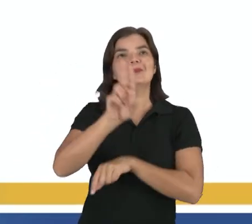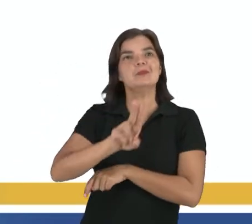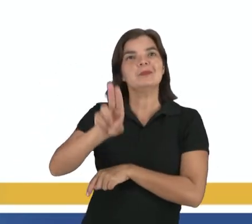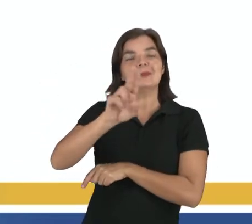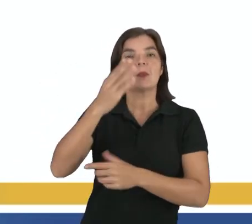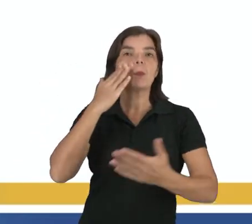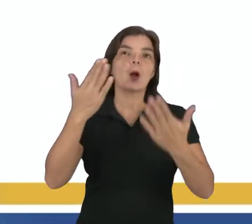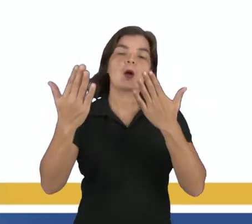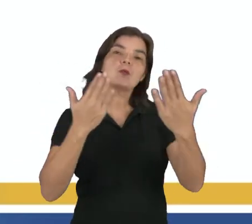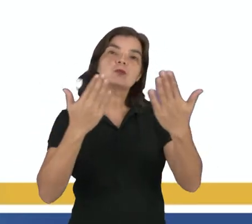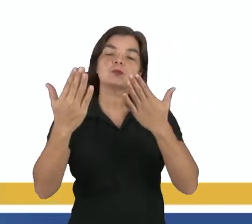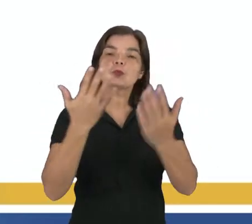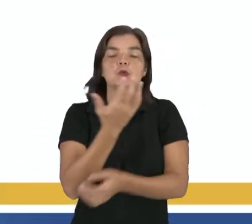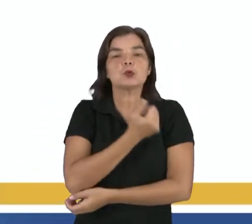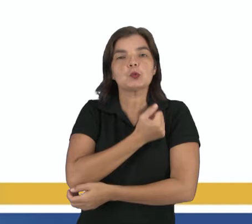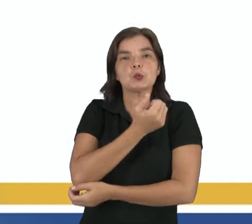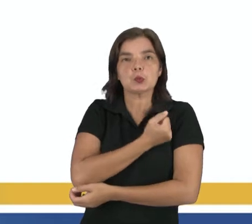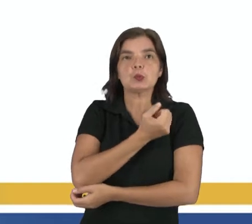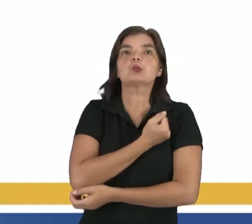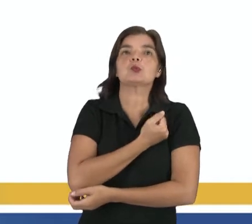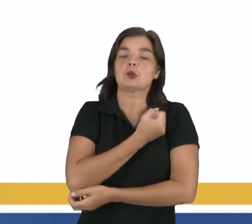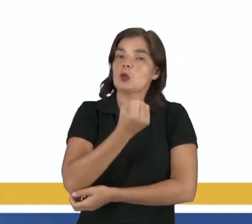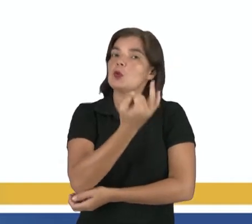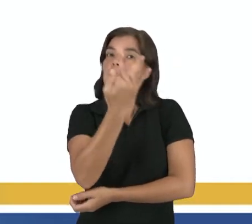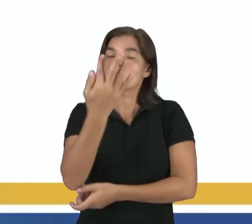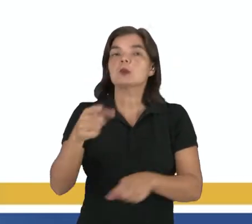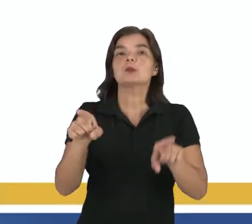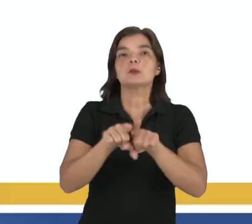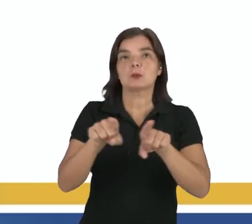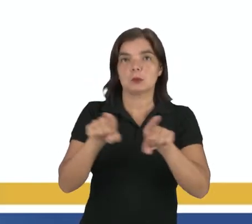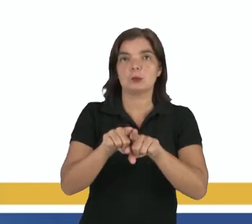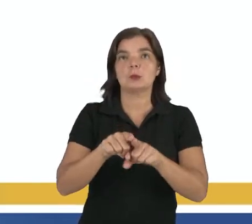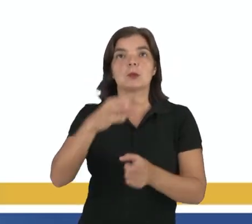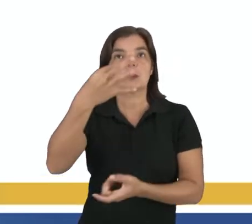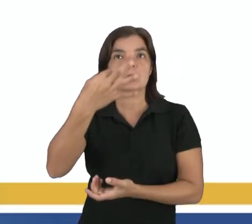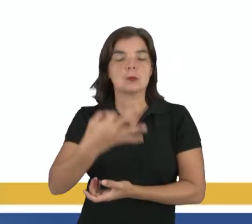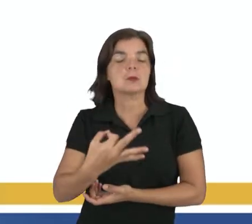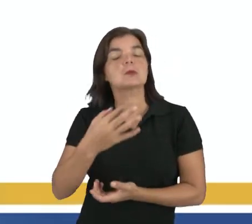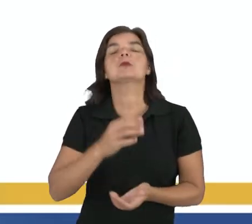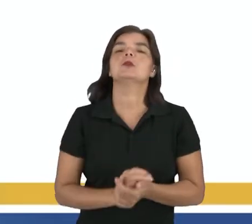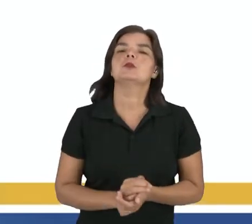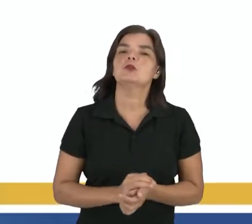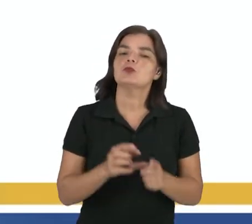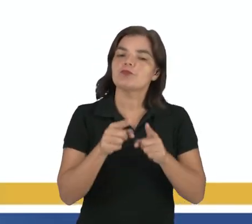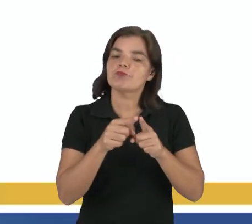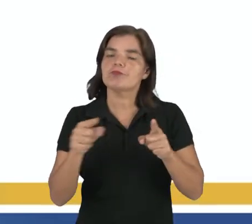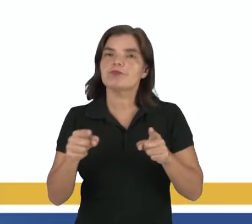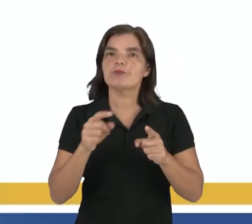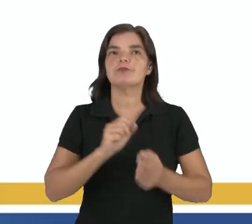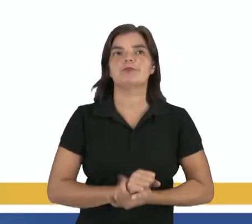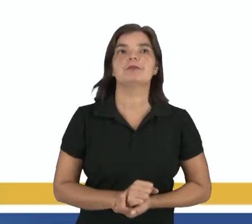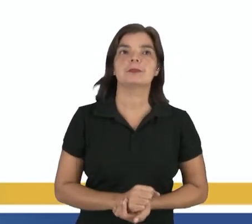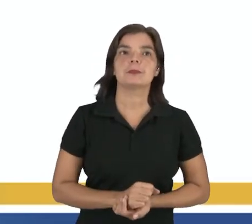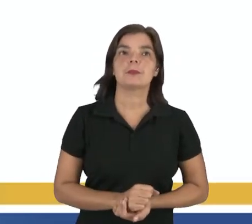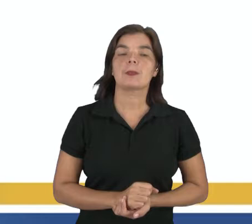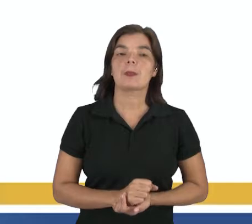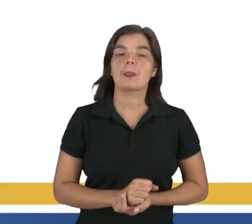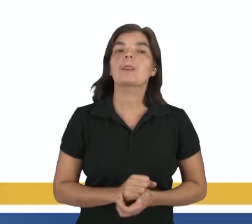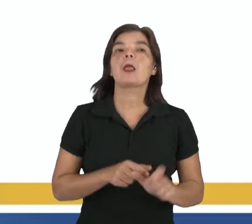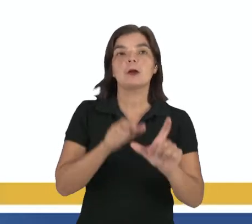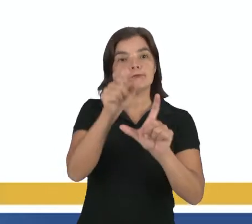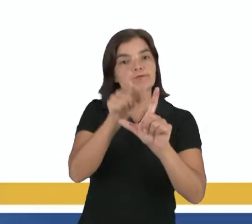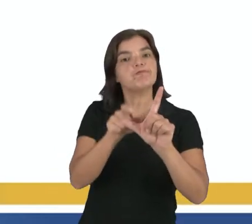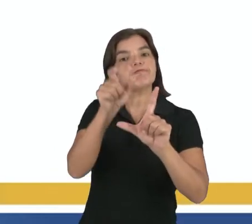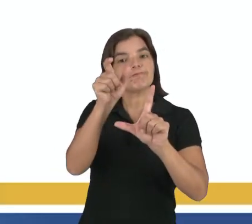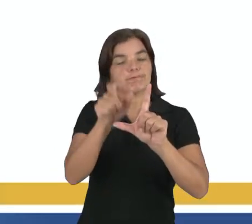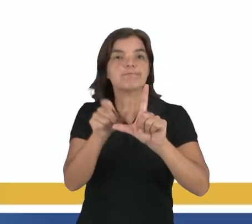para comparar quantidades e mesmo demonstrar valores pontuais de determinado período. as